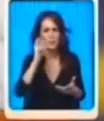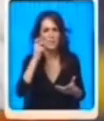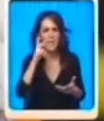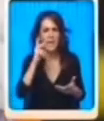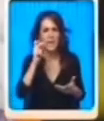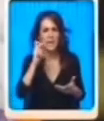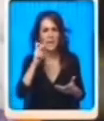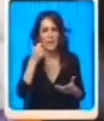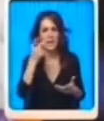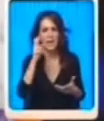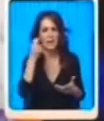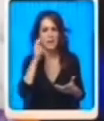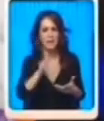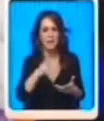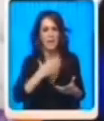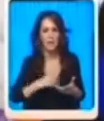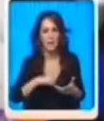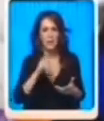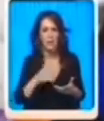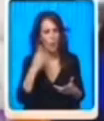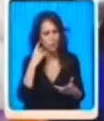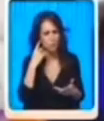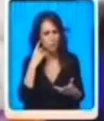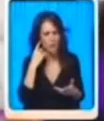Abreu. Ah!